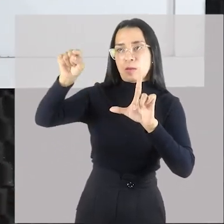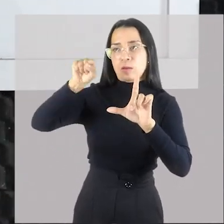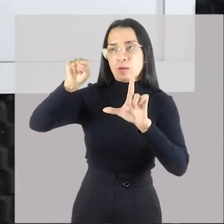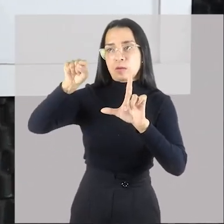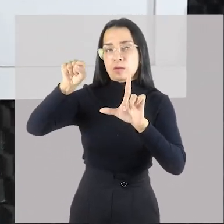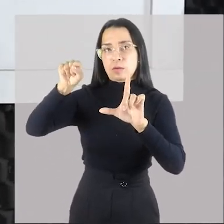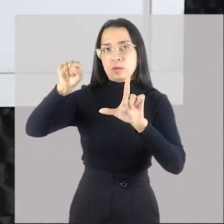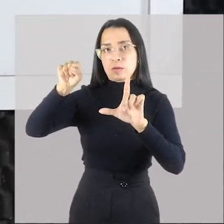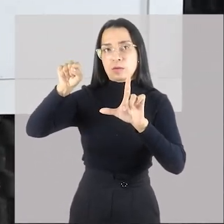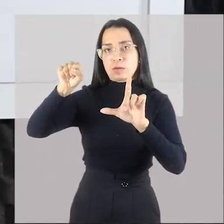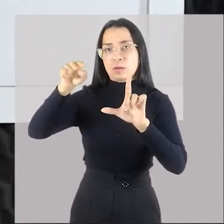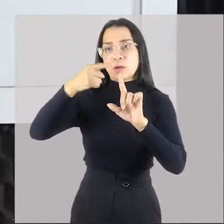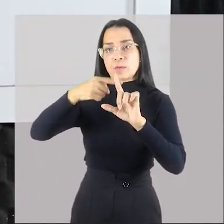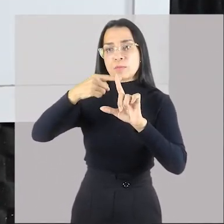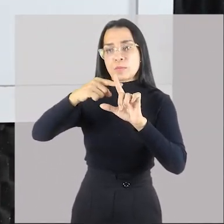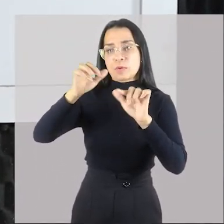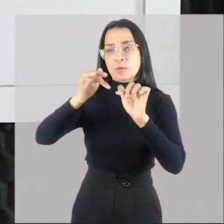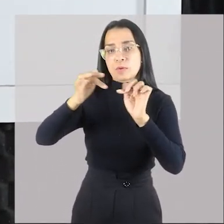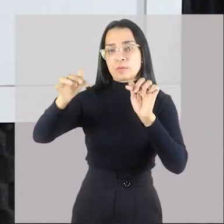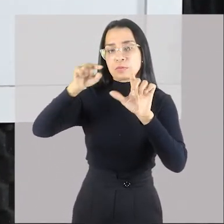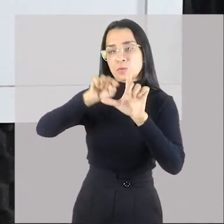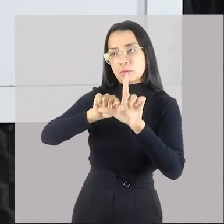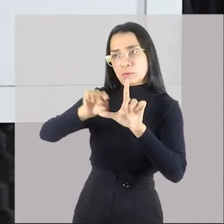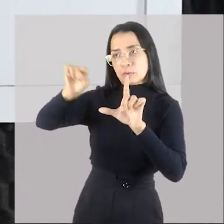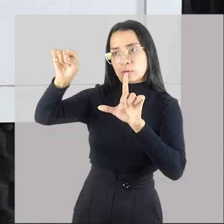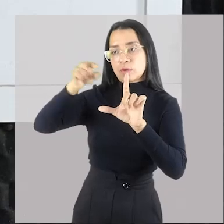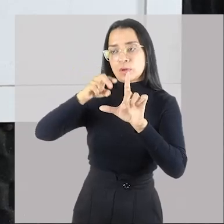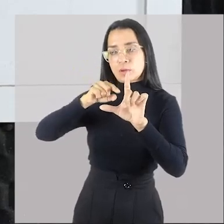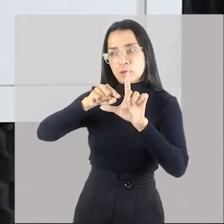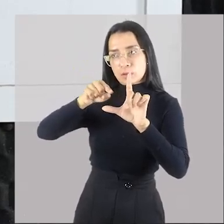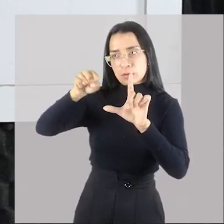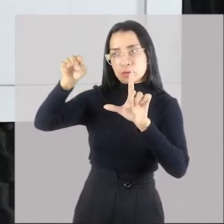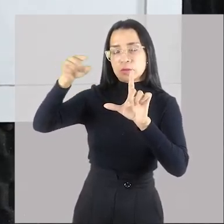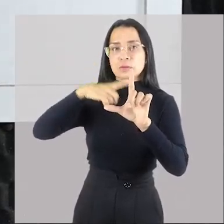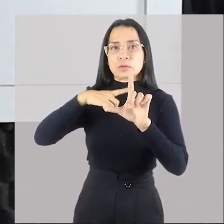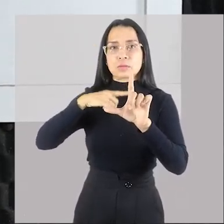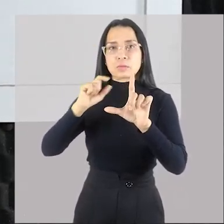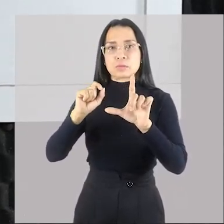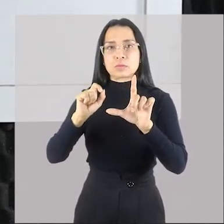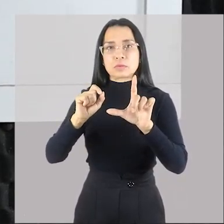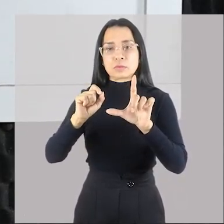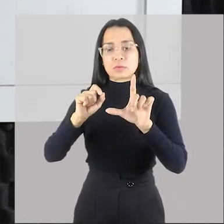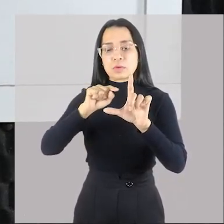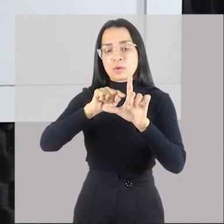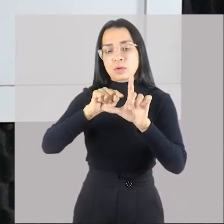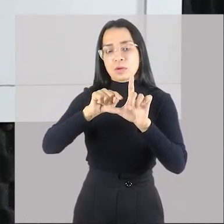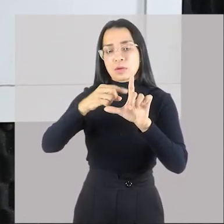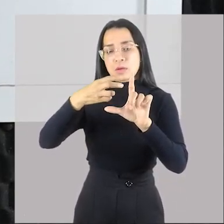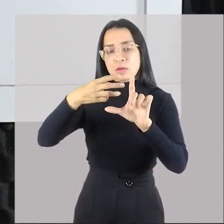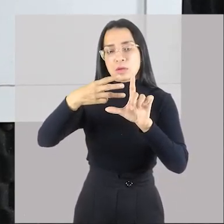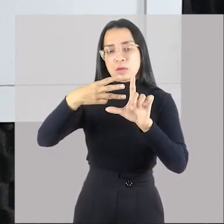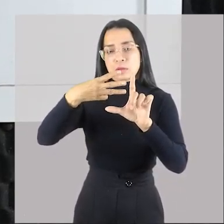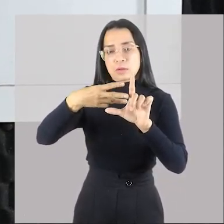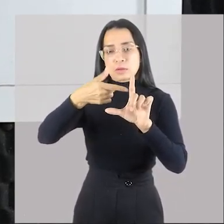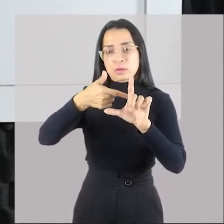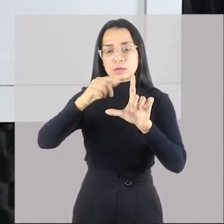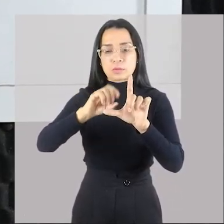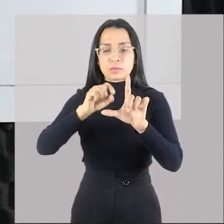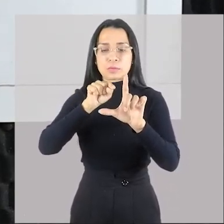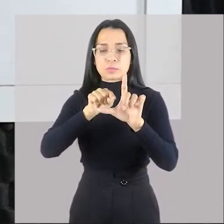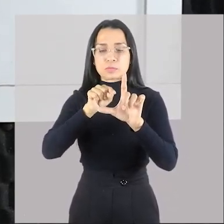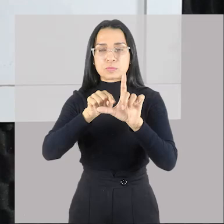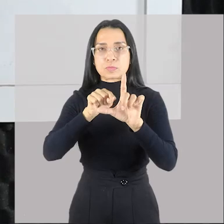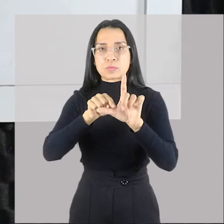porque se trata de uma função crescente. Nós teremos bem aqui, ó, o 320, ó.